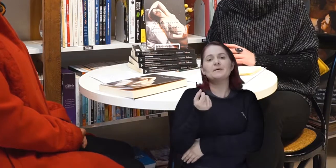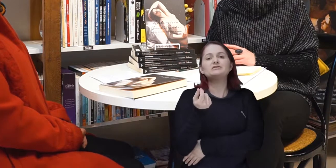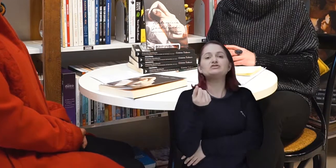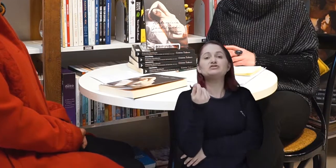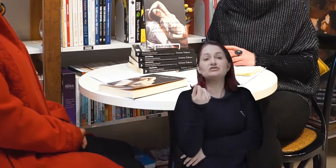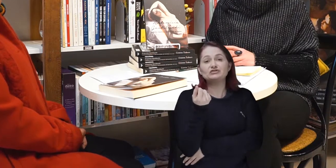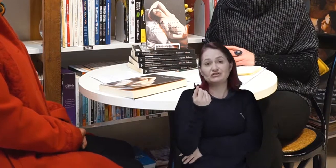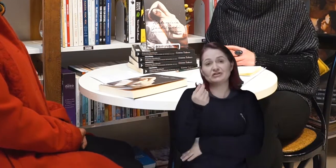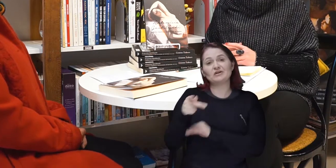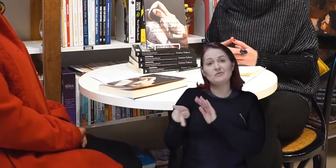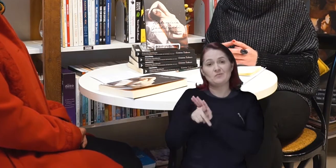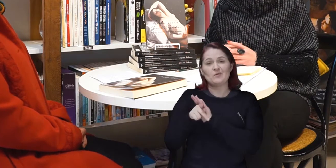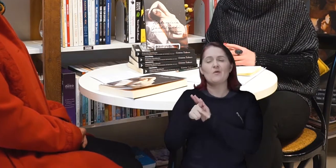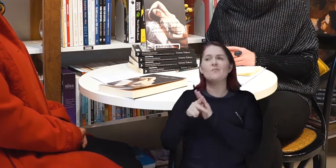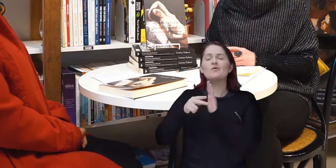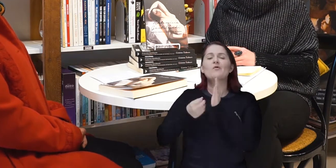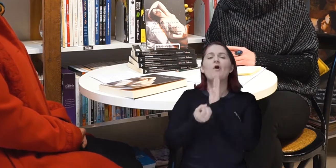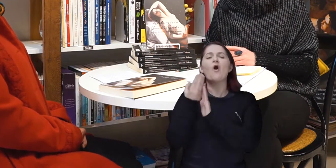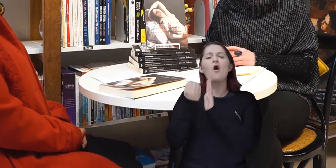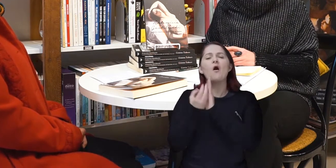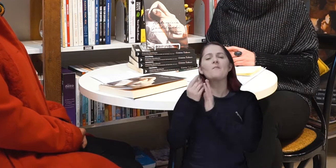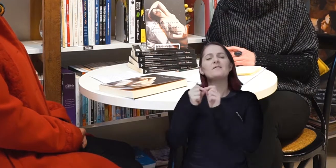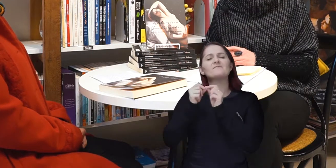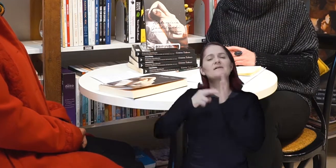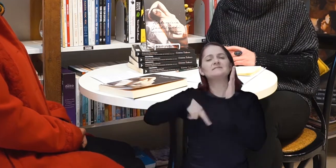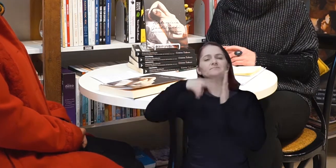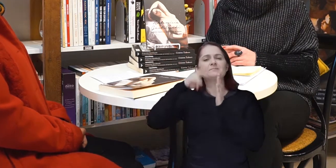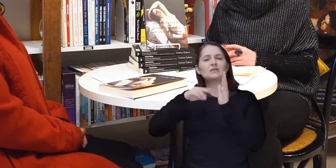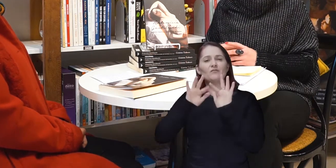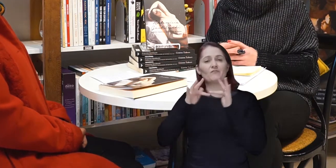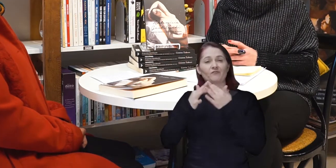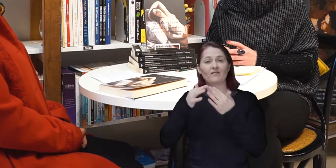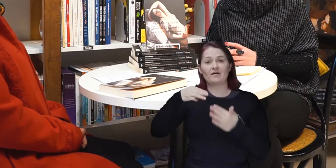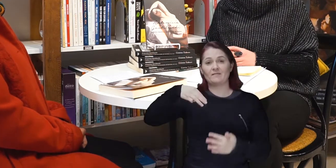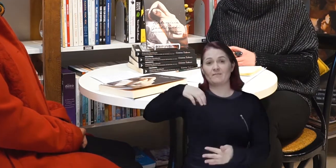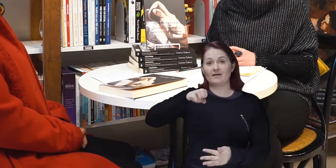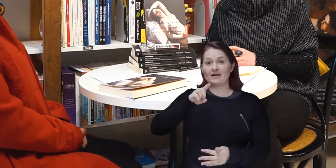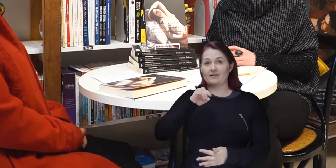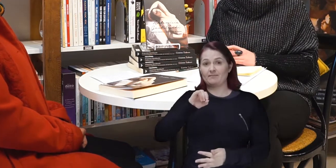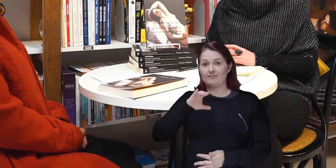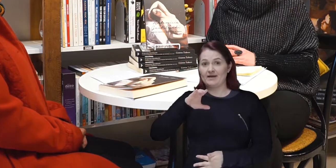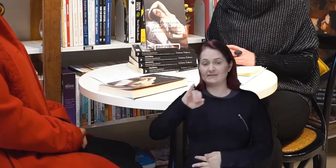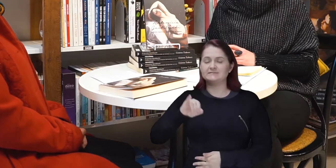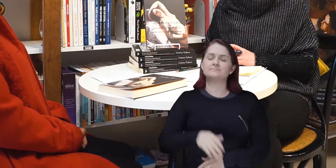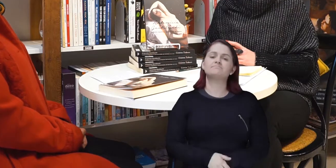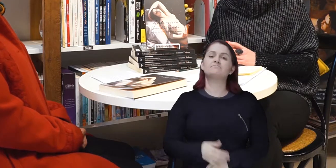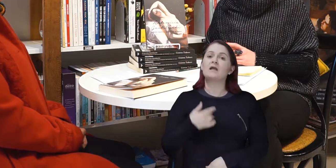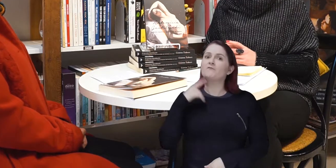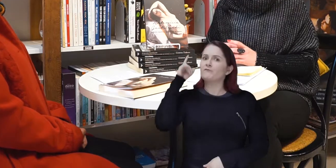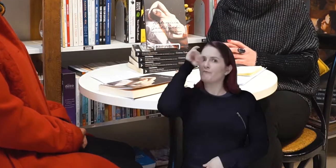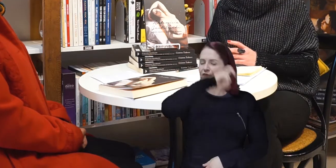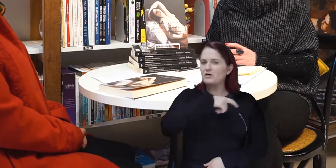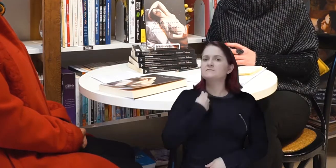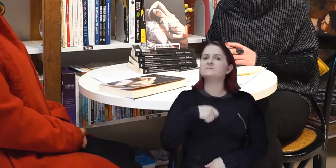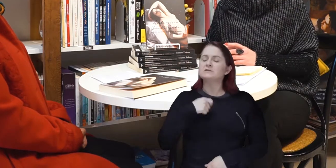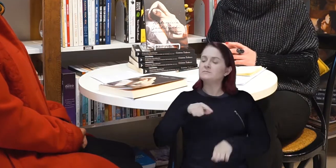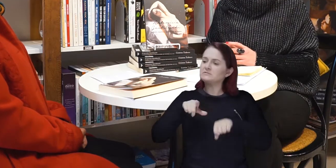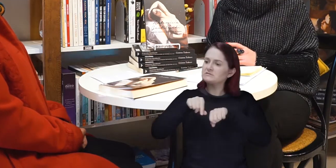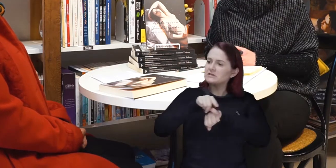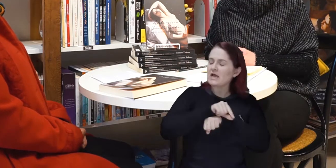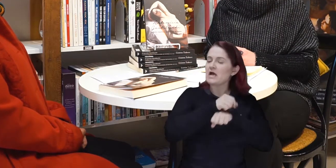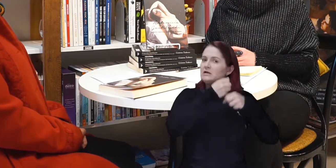família Médici. Essa carta foi de difícil acesso, embora eu tivesse identificado no acervo, eu precisei ser muito